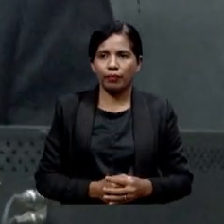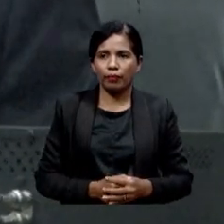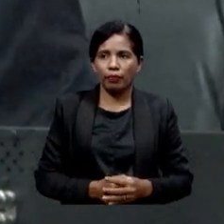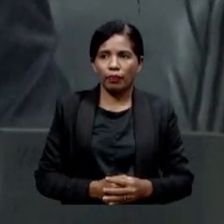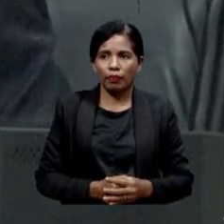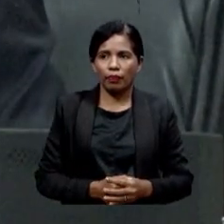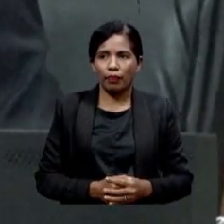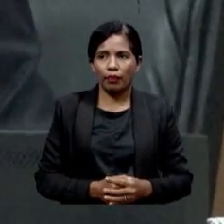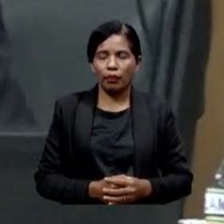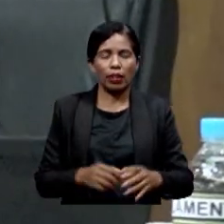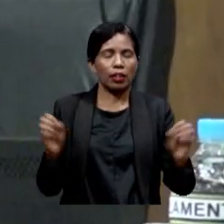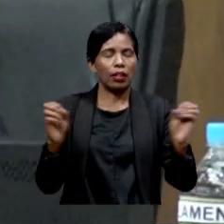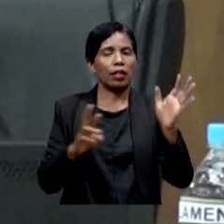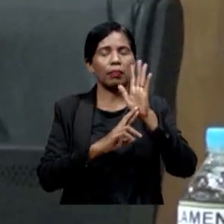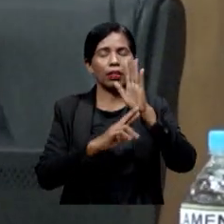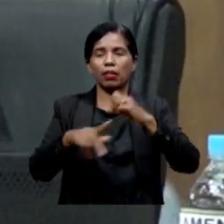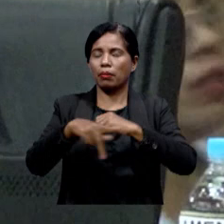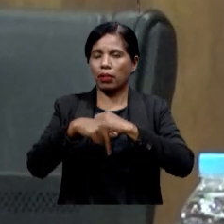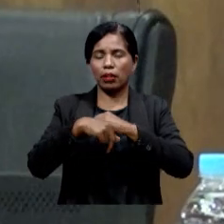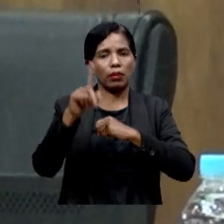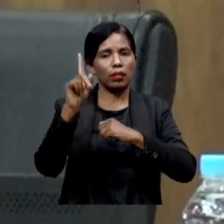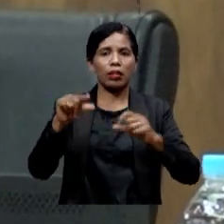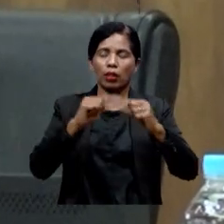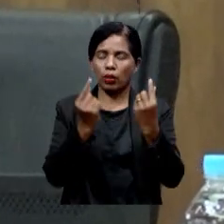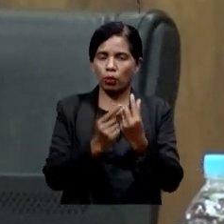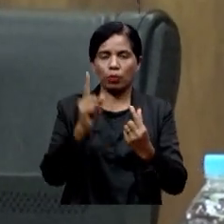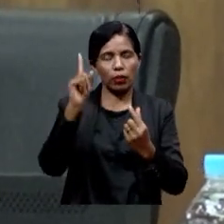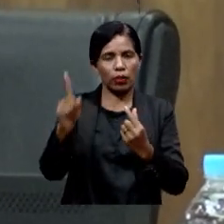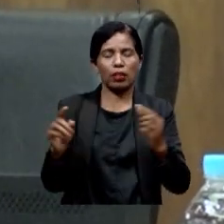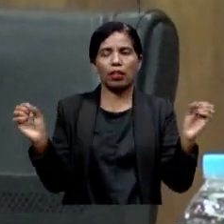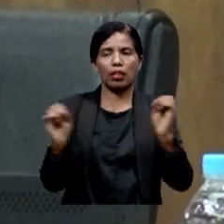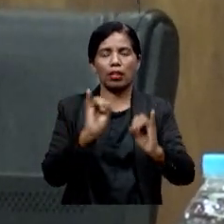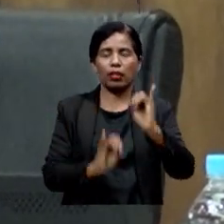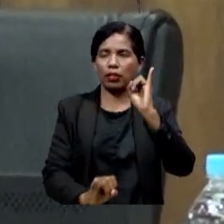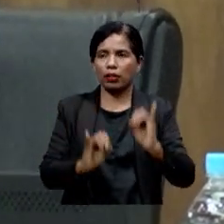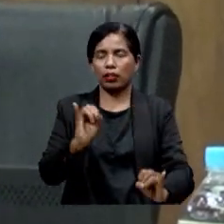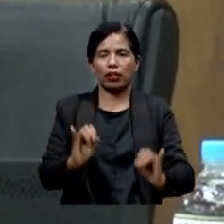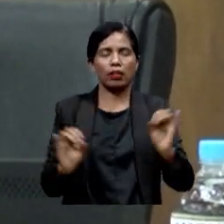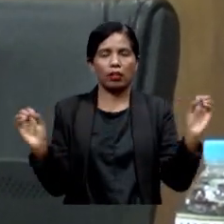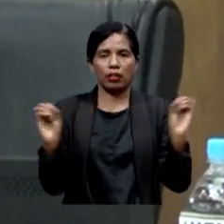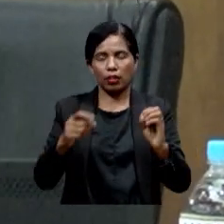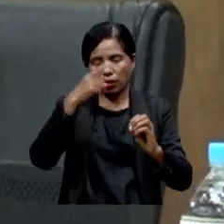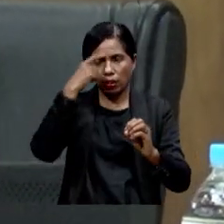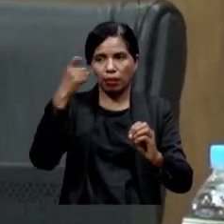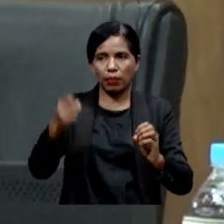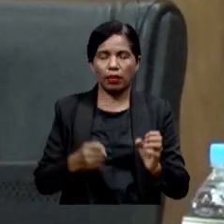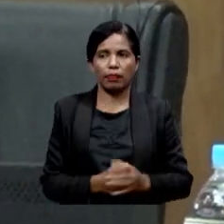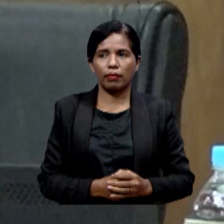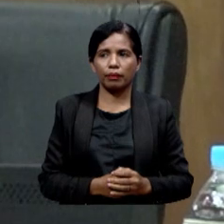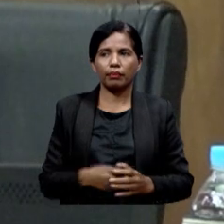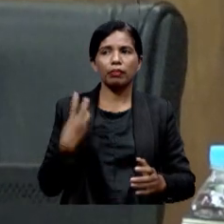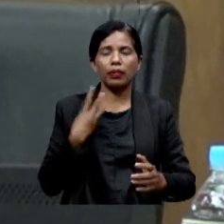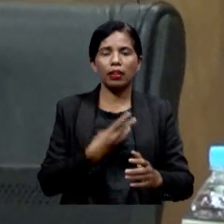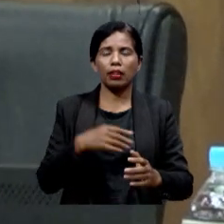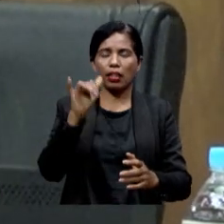Minha lá representa o Partido Liga, o Grupo Liga, muito menos a representa a minha arma. Também está aceita ou